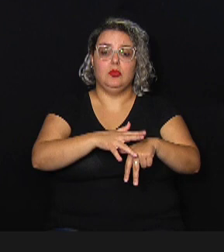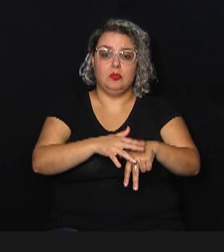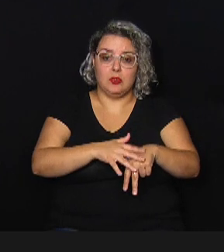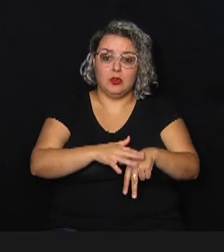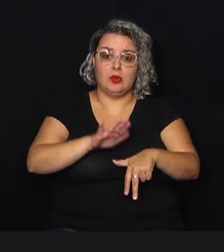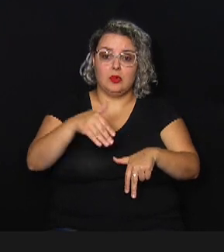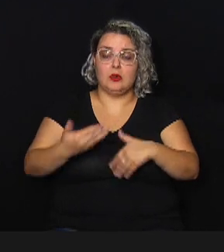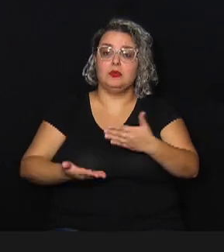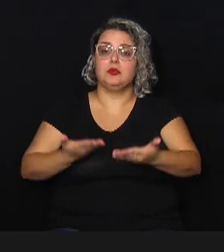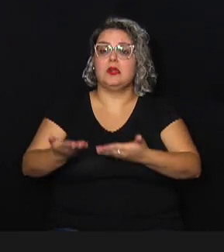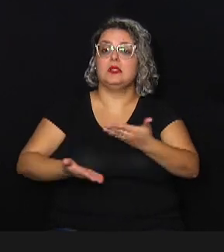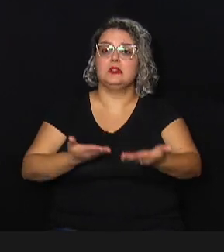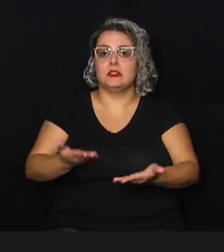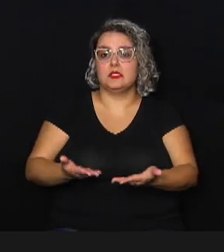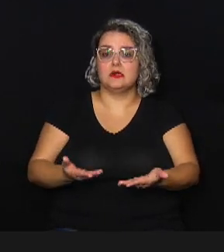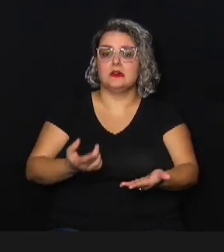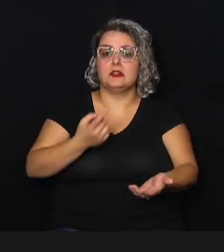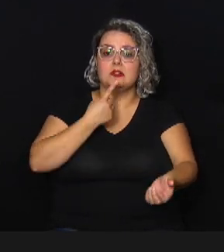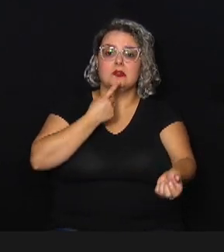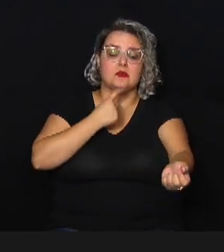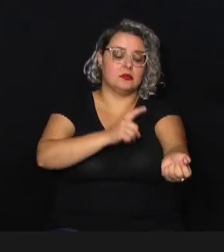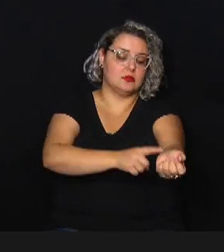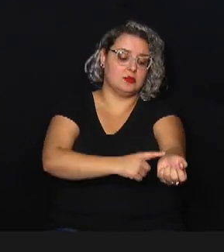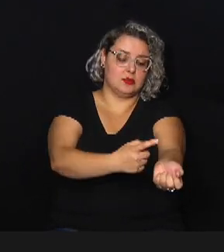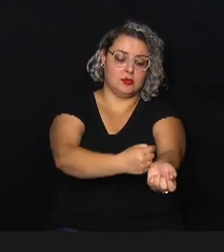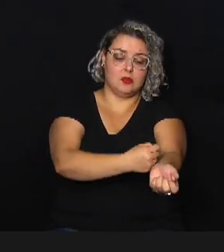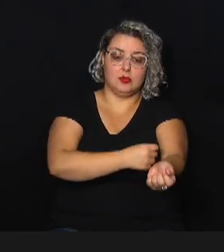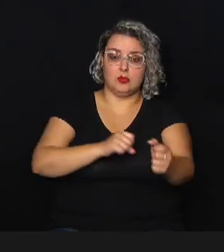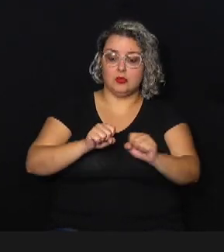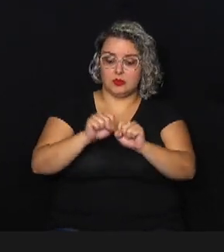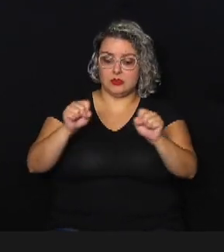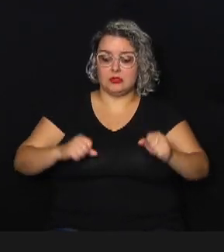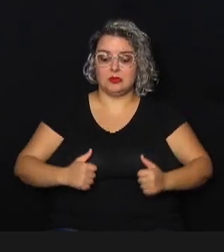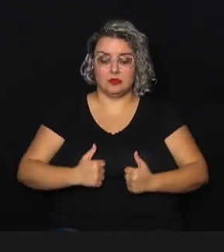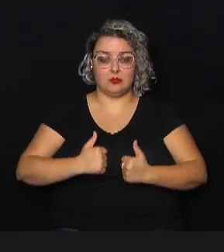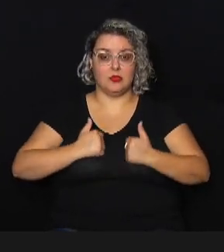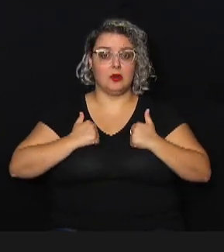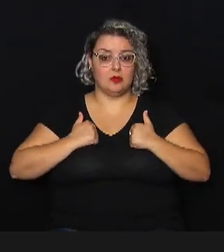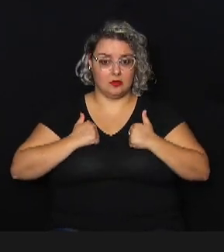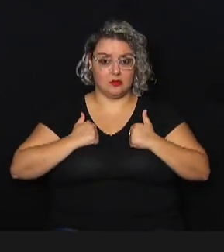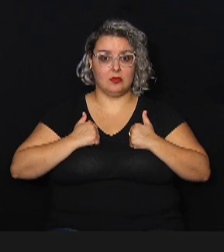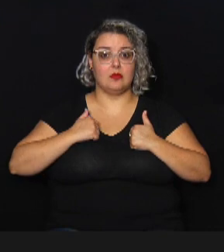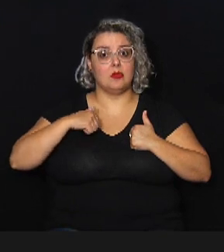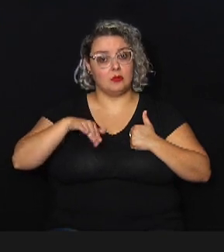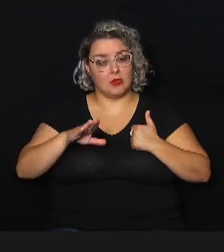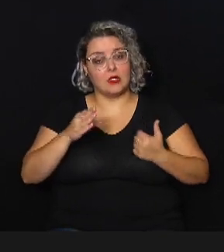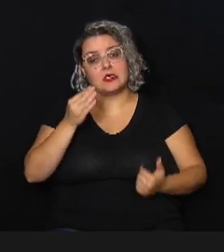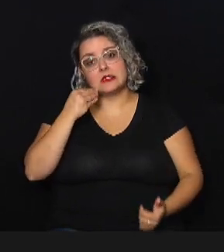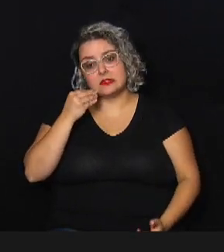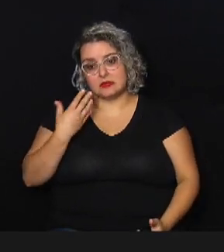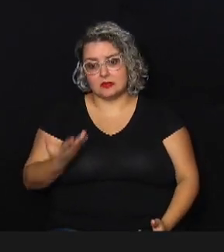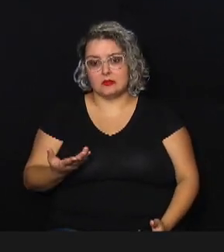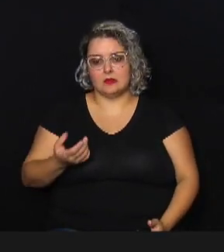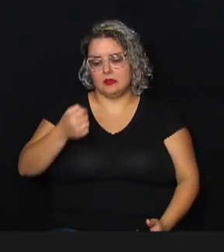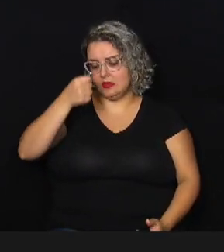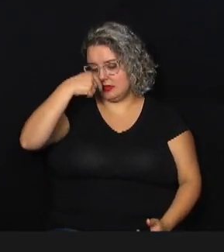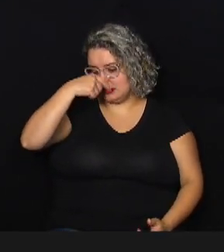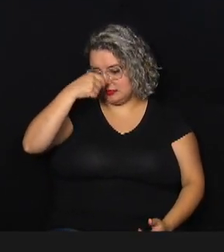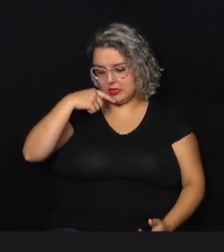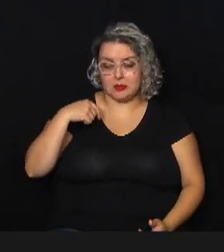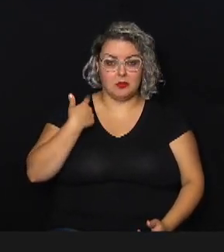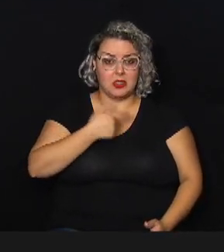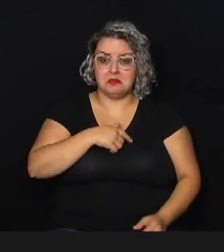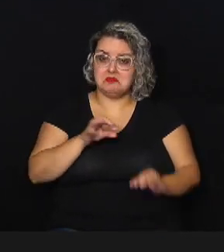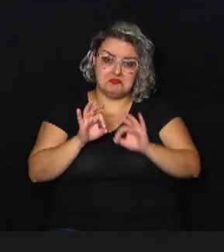tratando a leucemia, o sistema imunológico dele fica mais fragilizado. Então, uma gripe, que para a gente seria